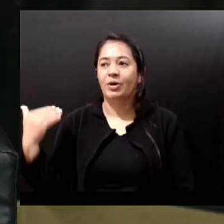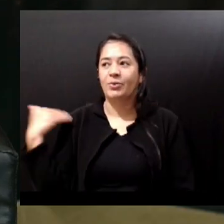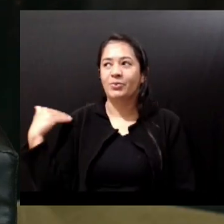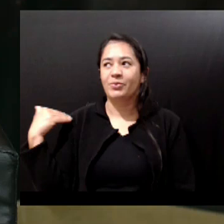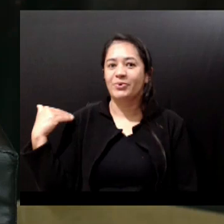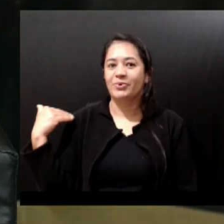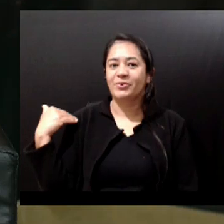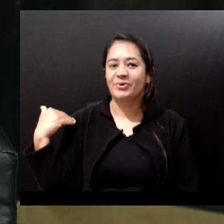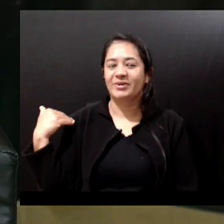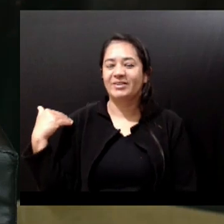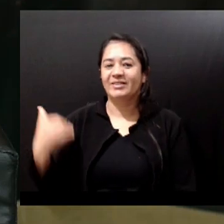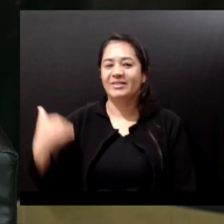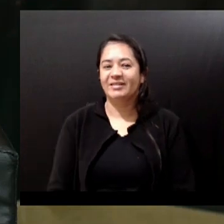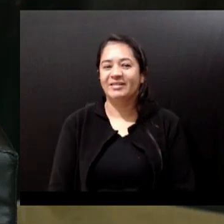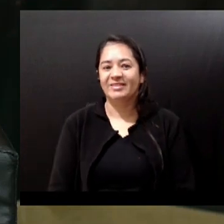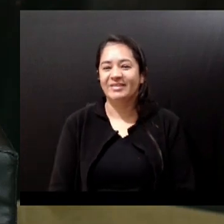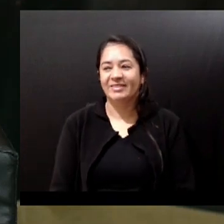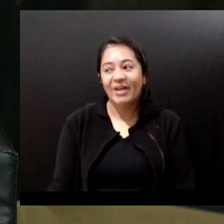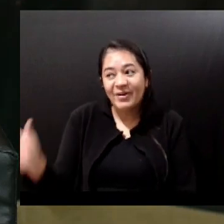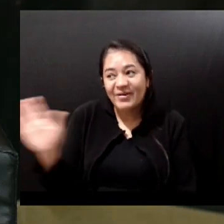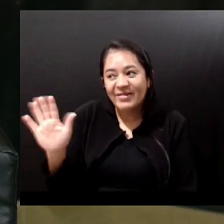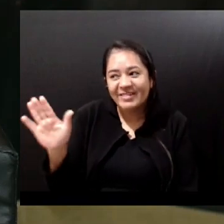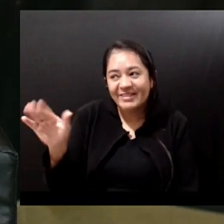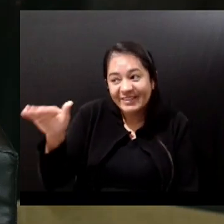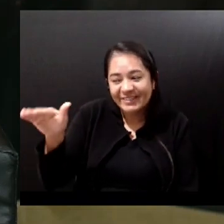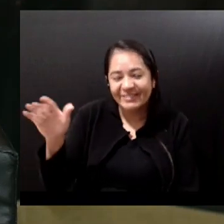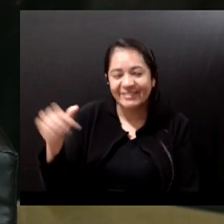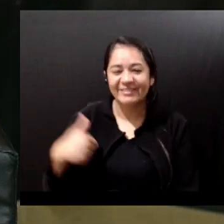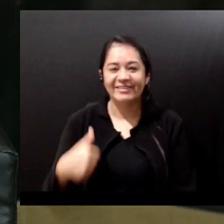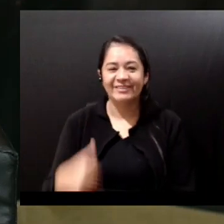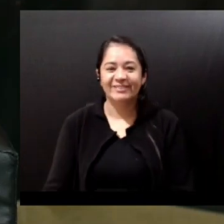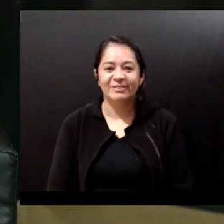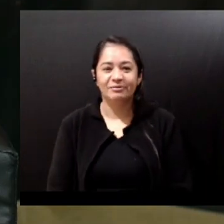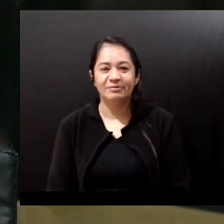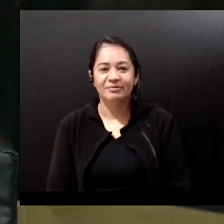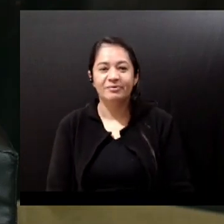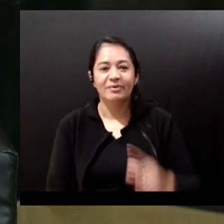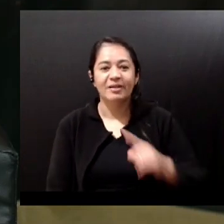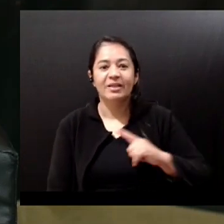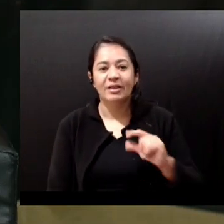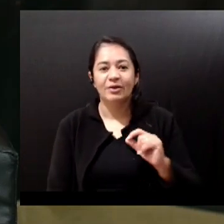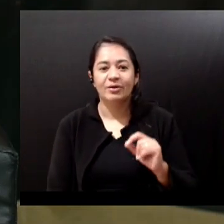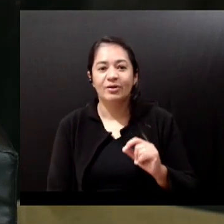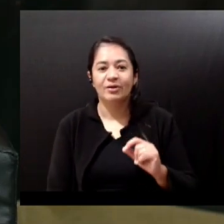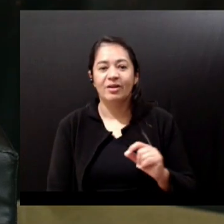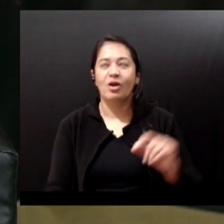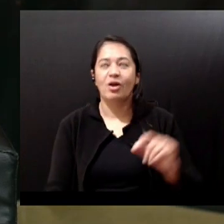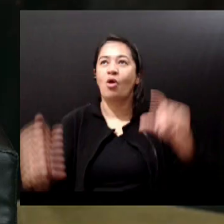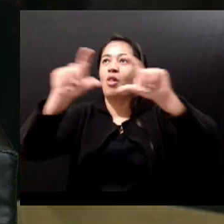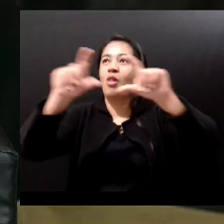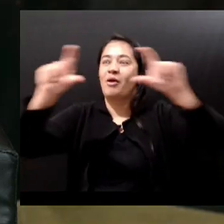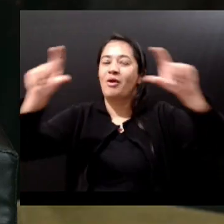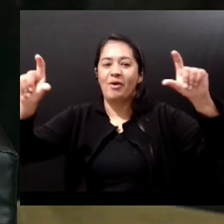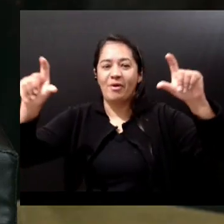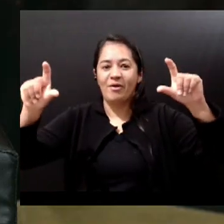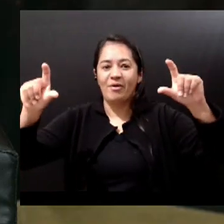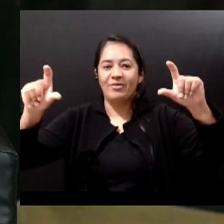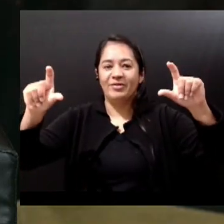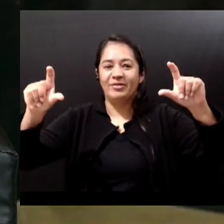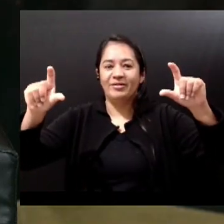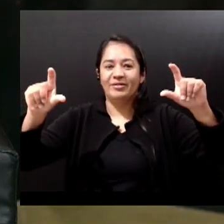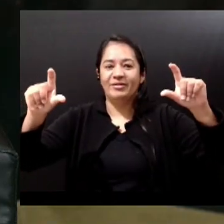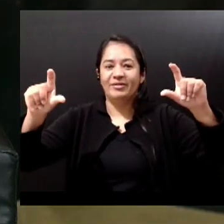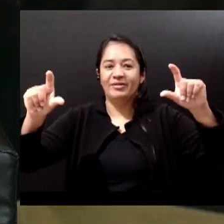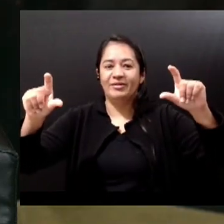no ombro, né? Oi, tô aqui. E tem eles colocaram uma placa lá com um fone dizendo, tipo assim, estou de fone, não